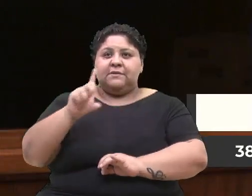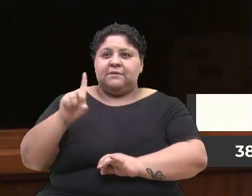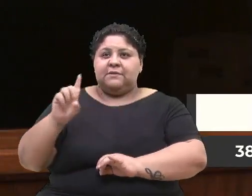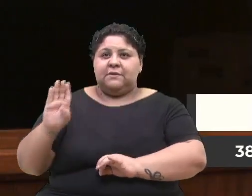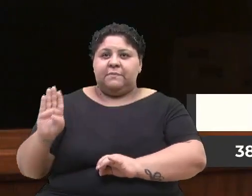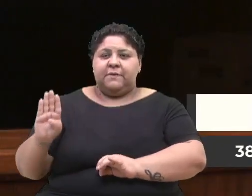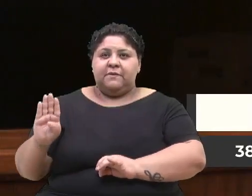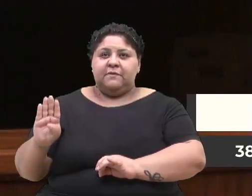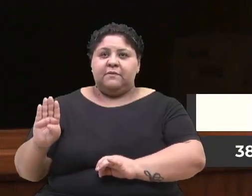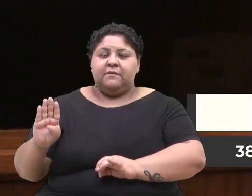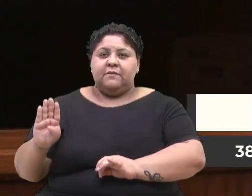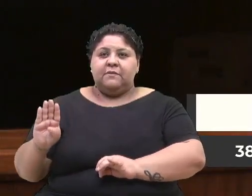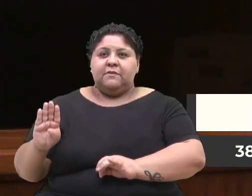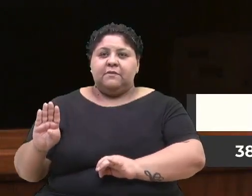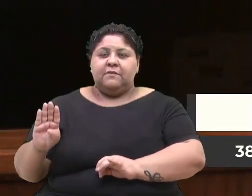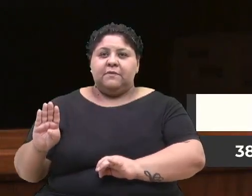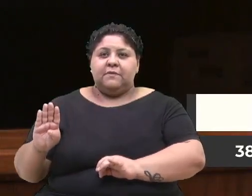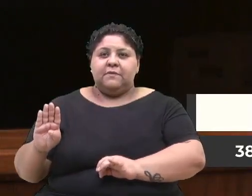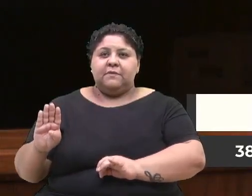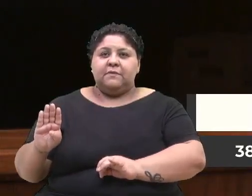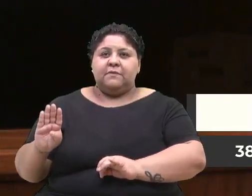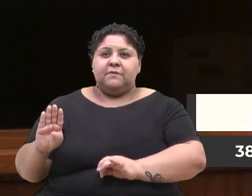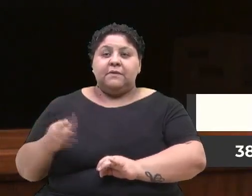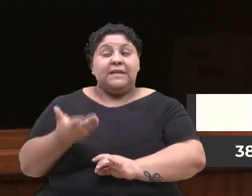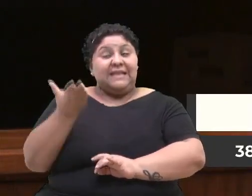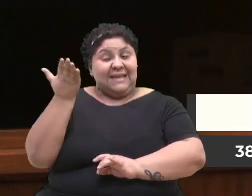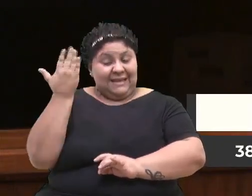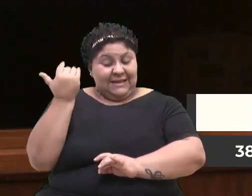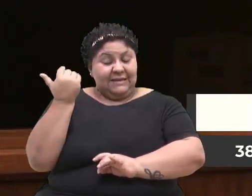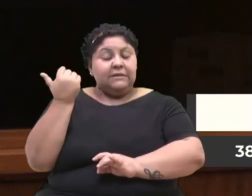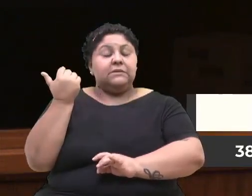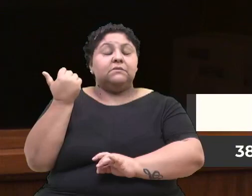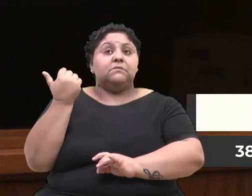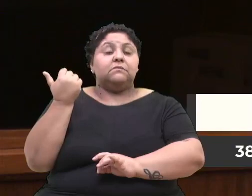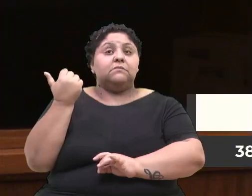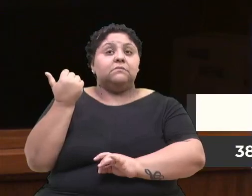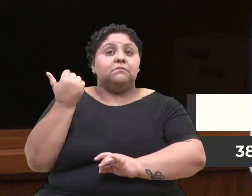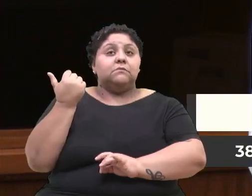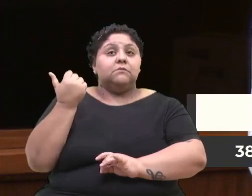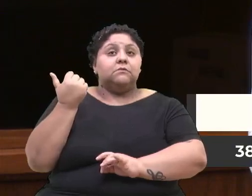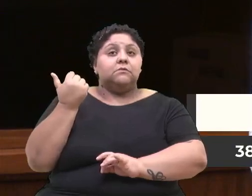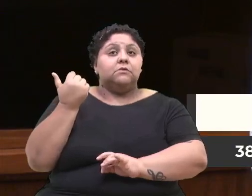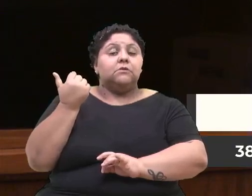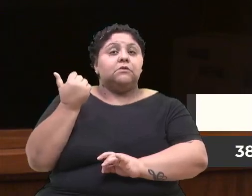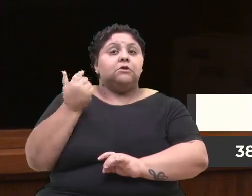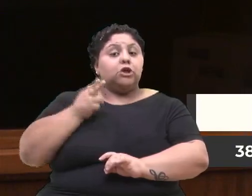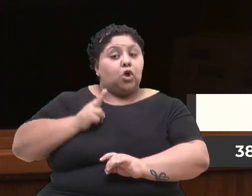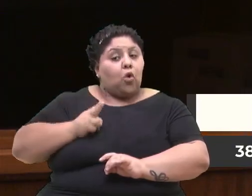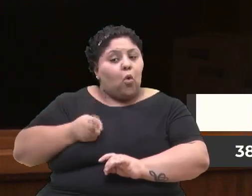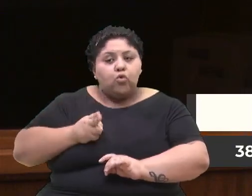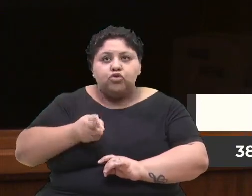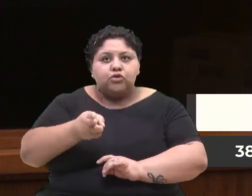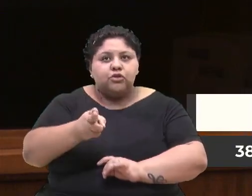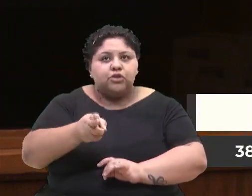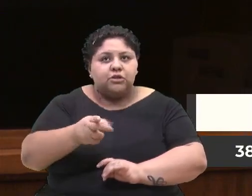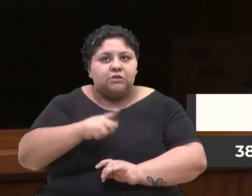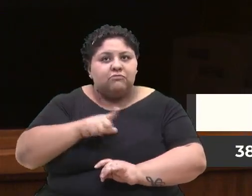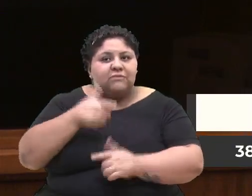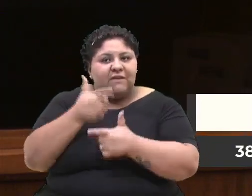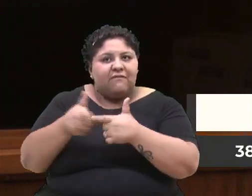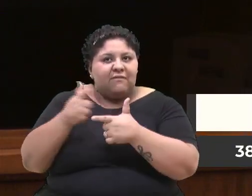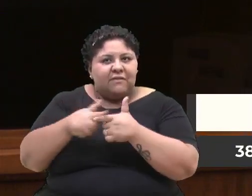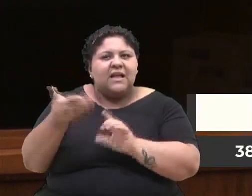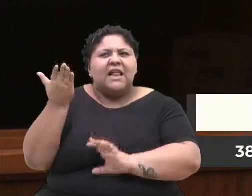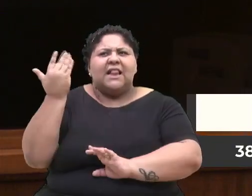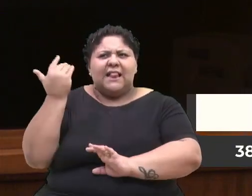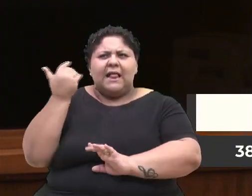vereadora. Inclusive do PSDB de lá. E está vigorando, não teve problema. A época que